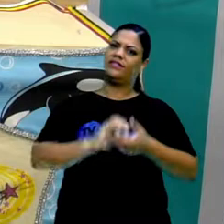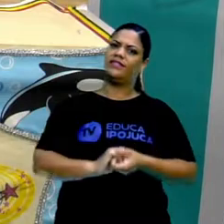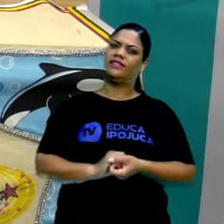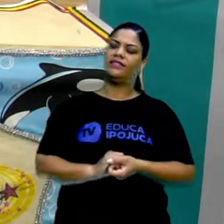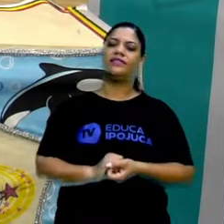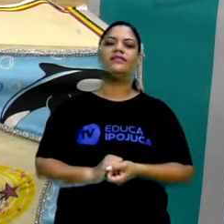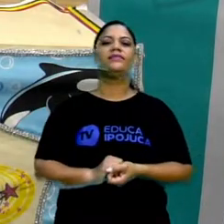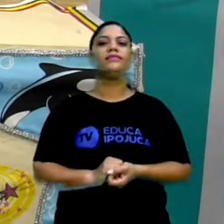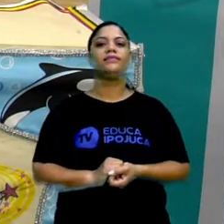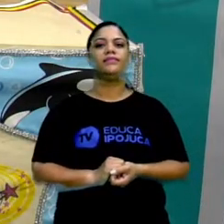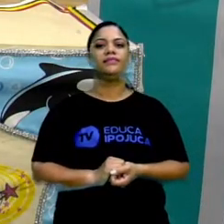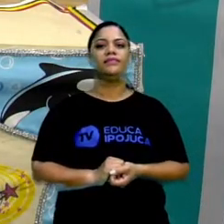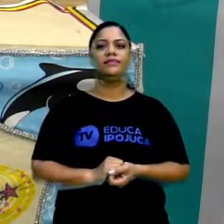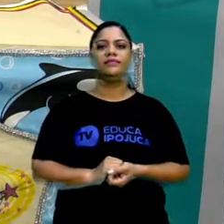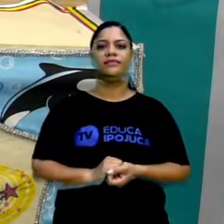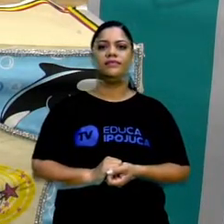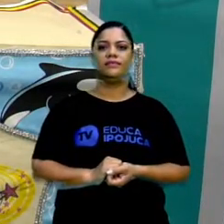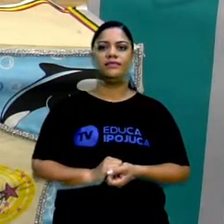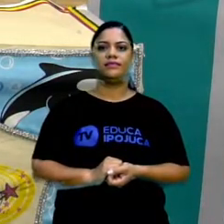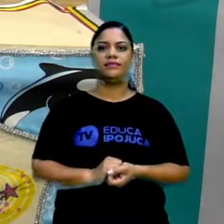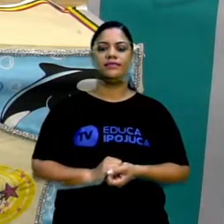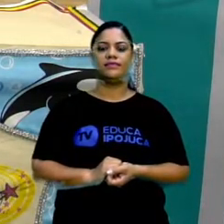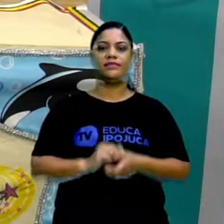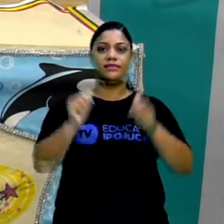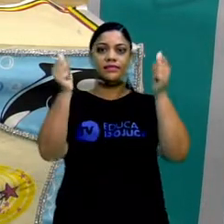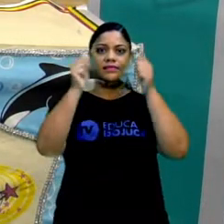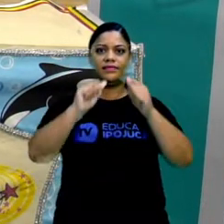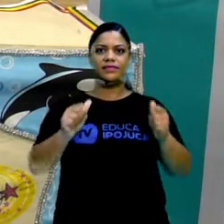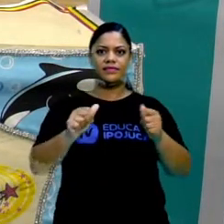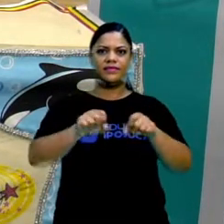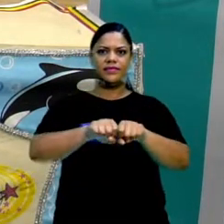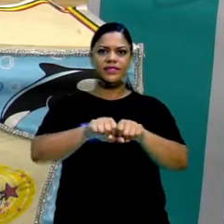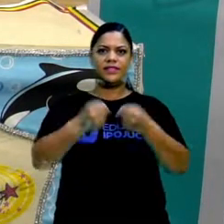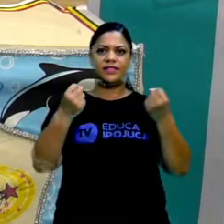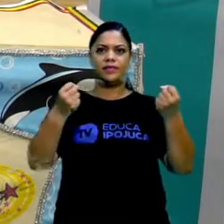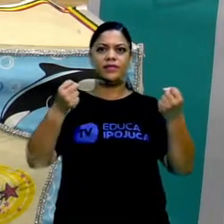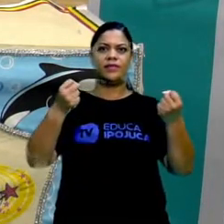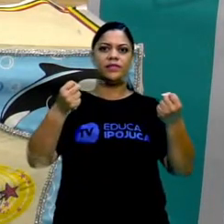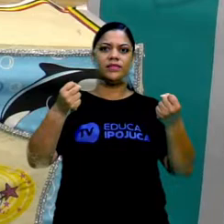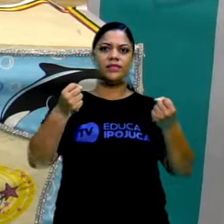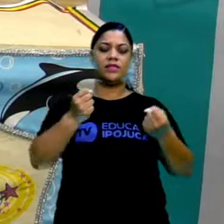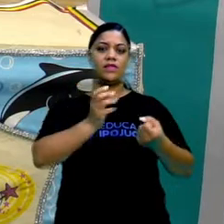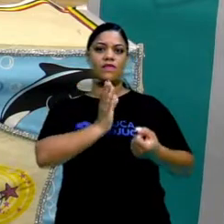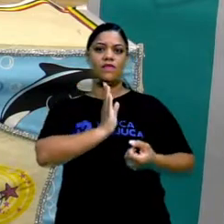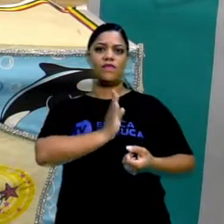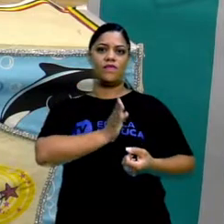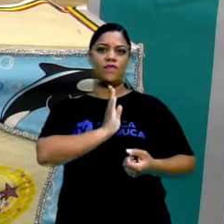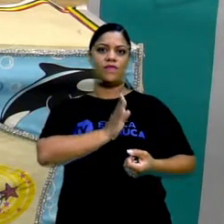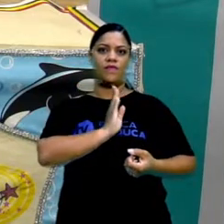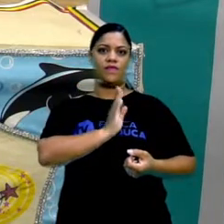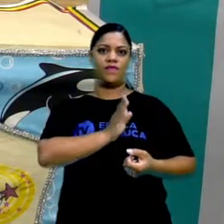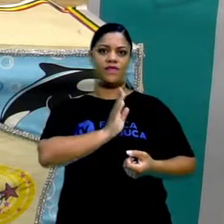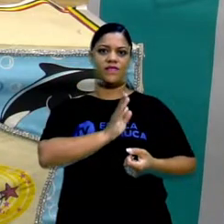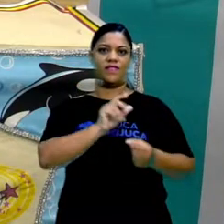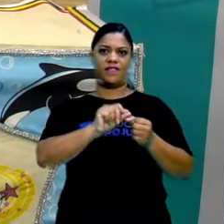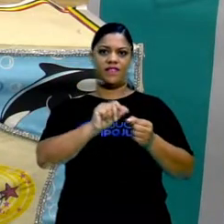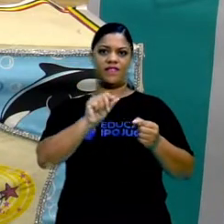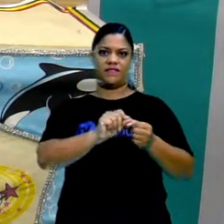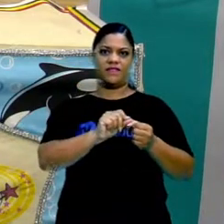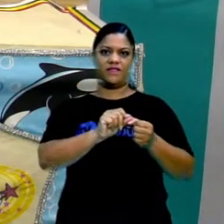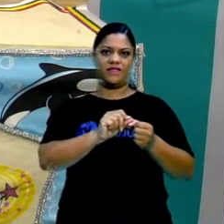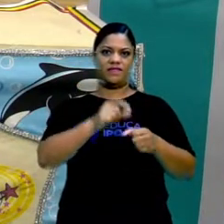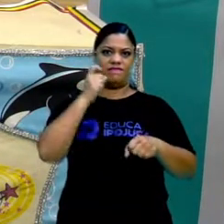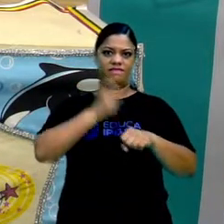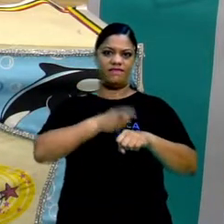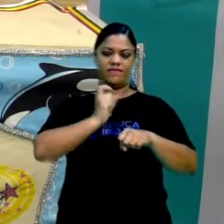bom? Naquele momento, ó, a estátua se quebrou. E o coração, que era feito de